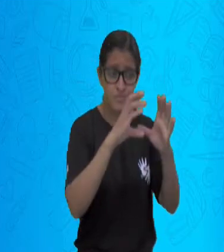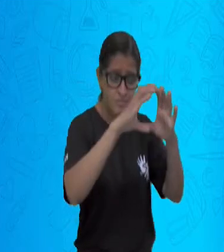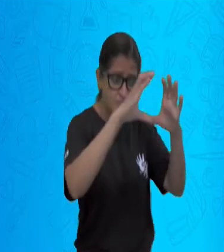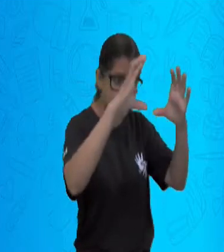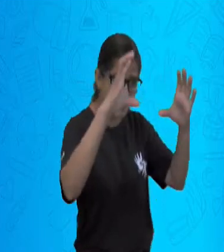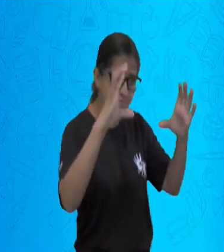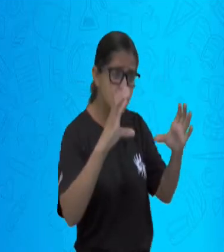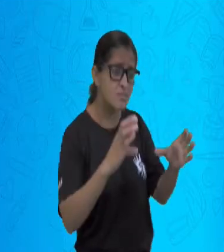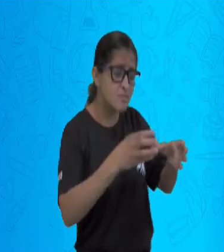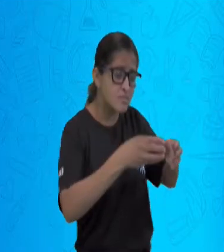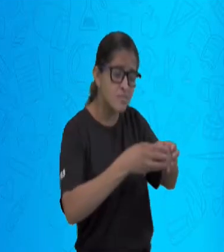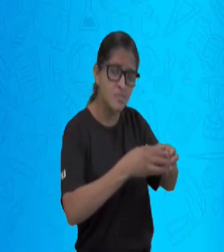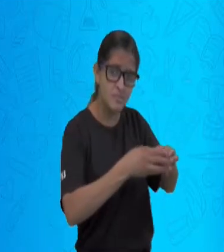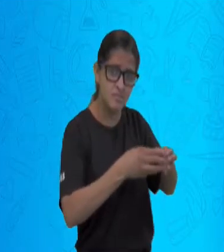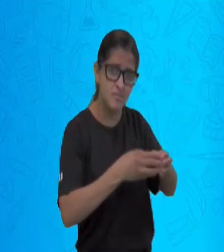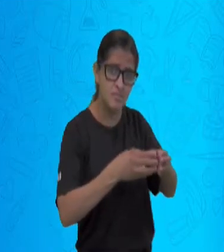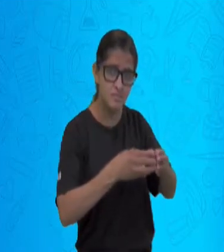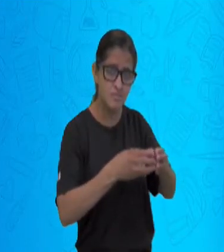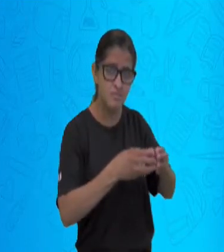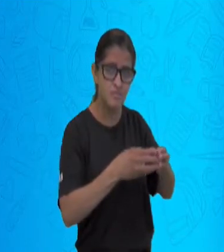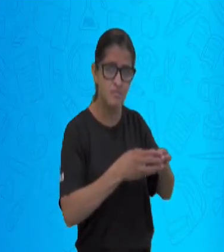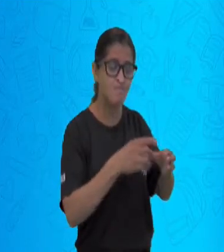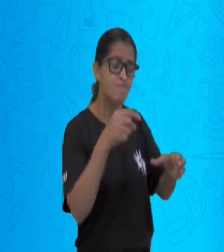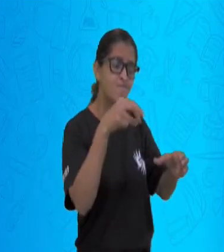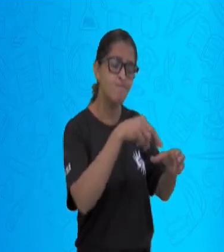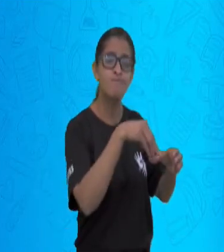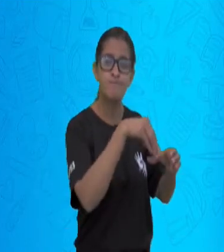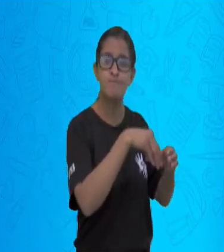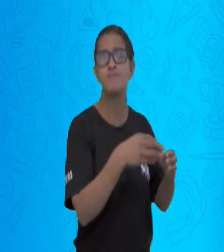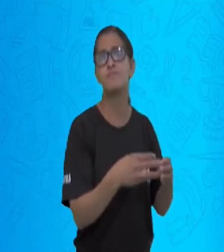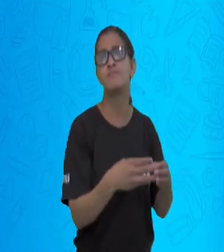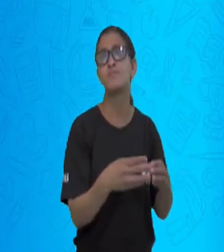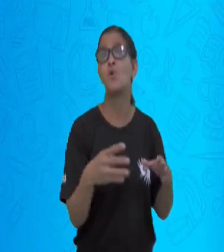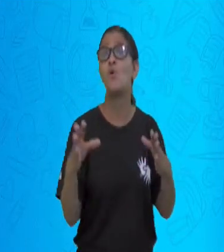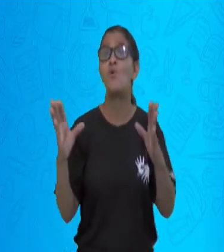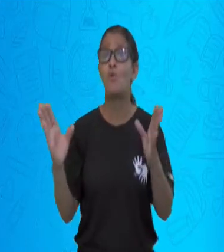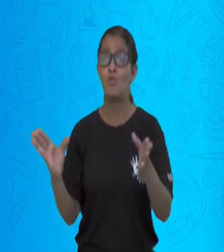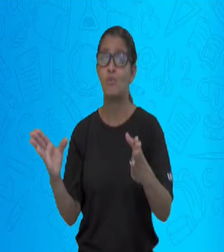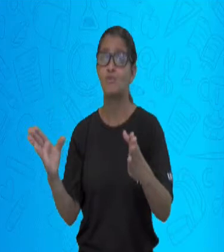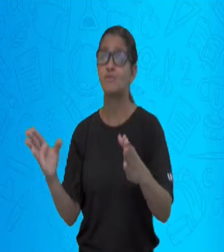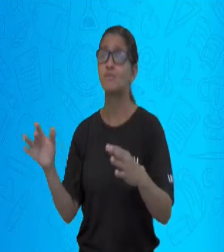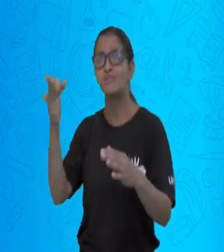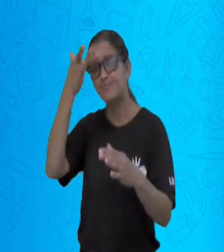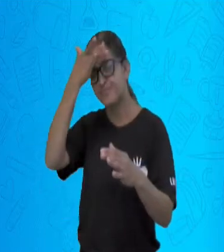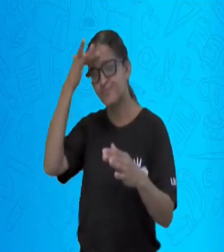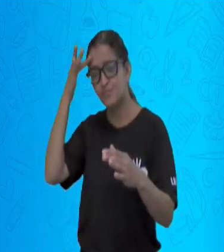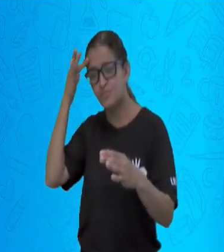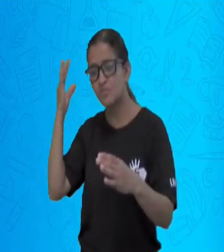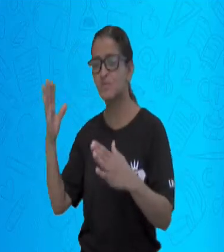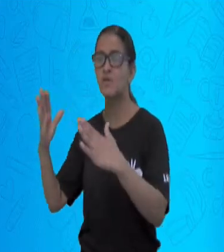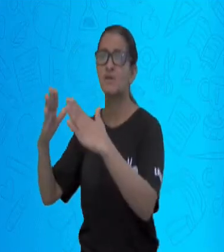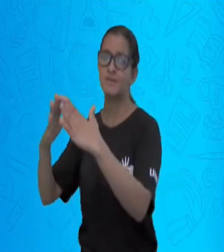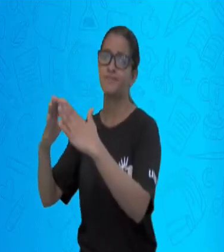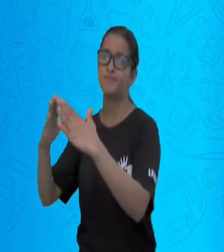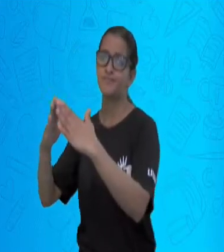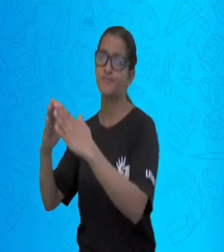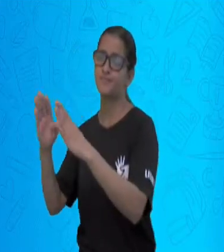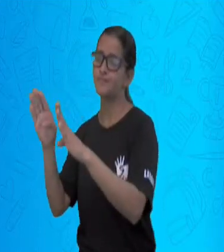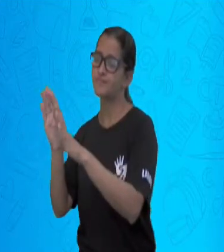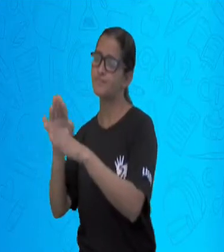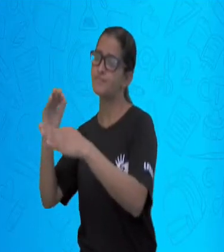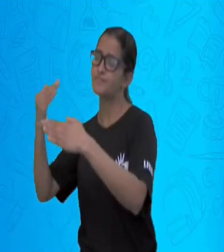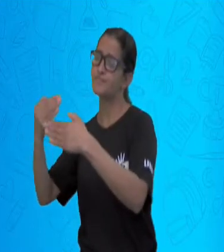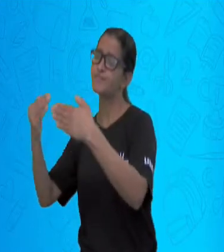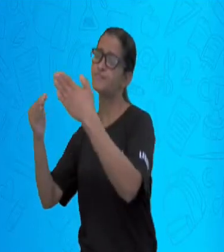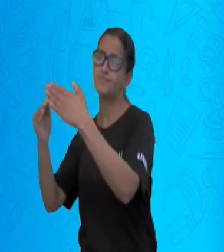nas aldeias, né? Mas hoje também nós moramos em quê? Em casas de tijolo, construções, prédios, isso